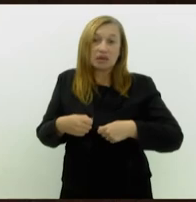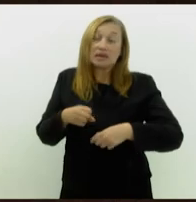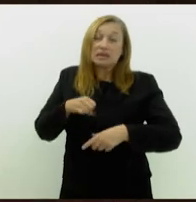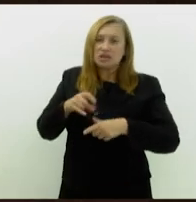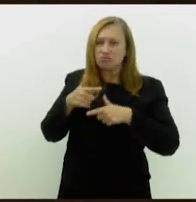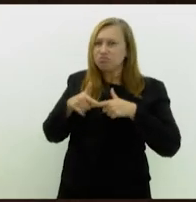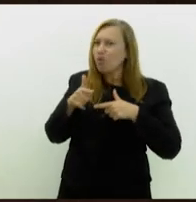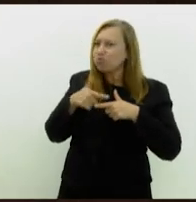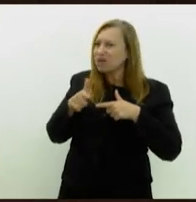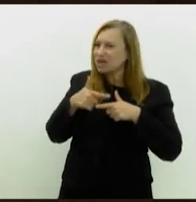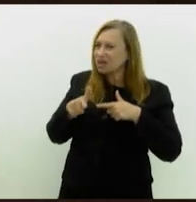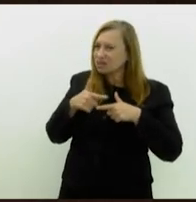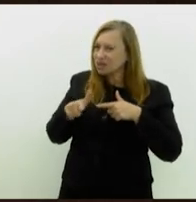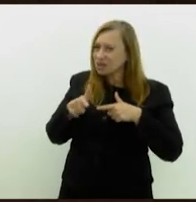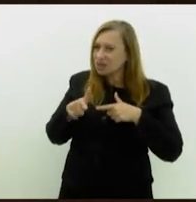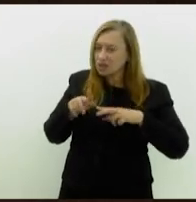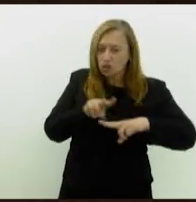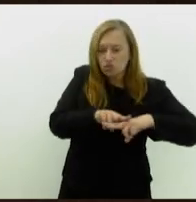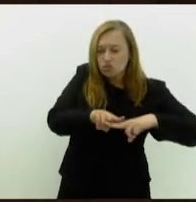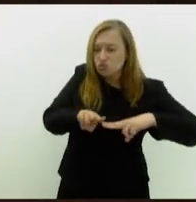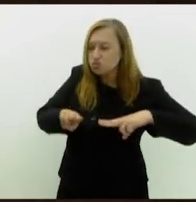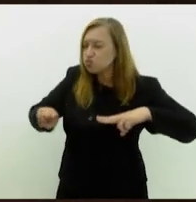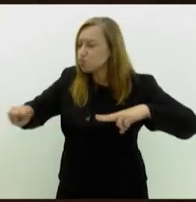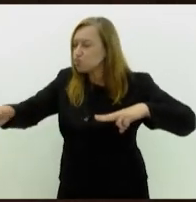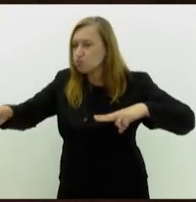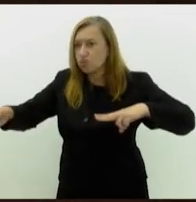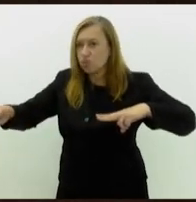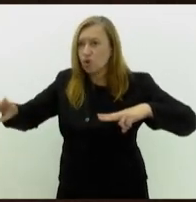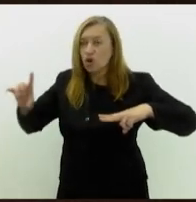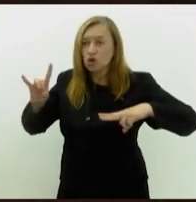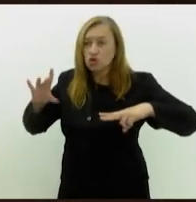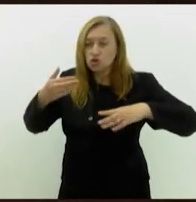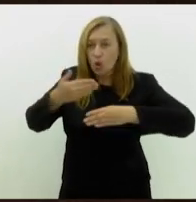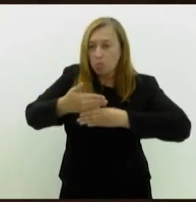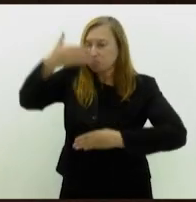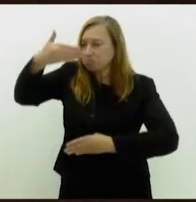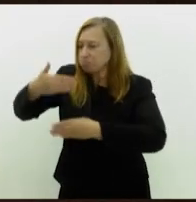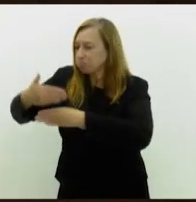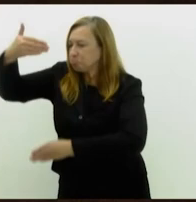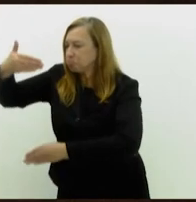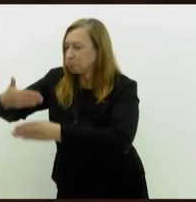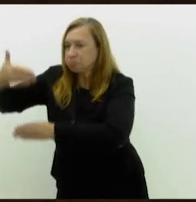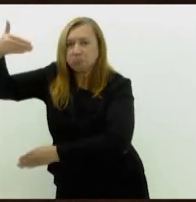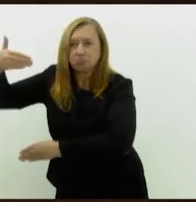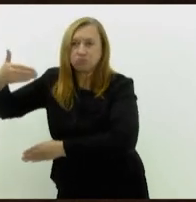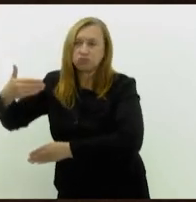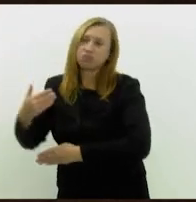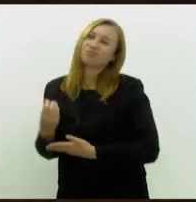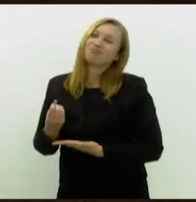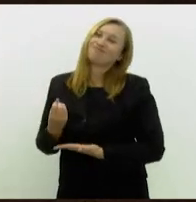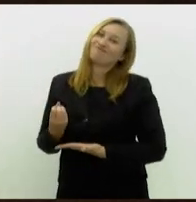problema das nossas ferrovias fosse cerca